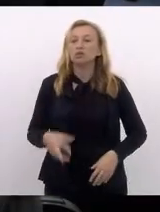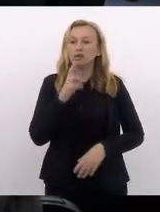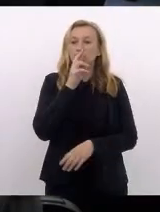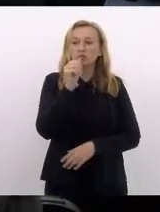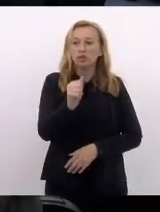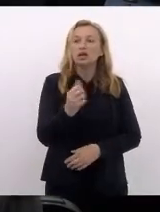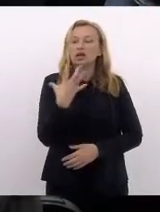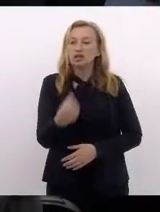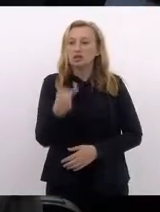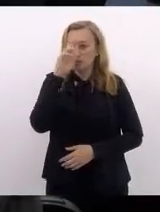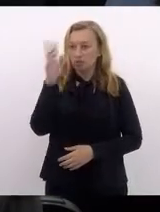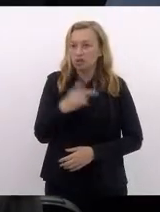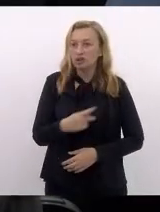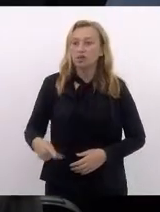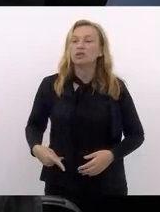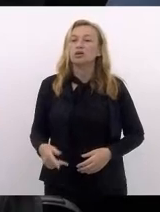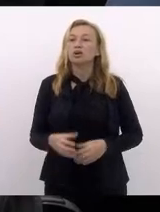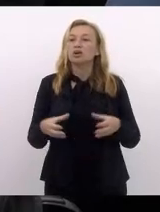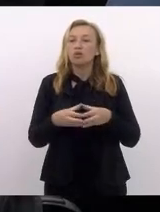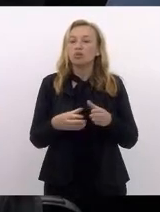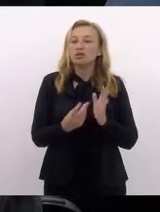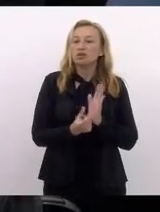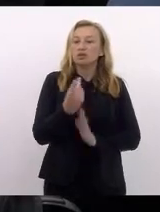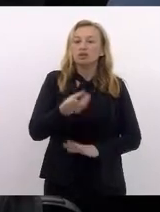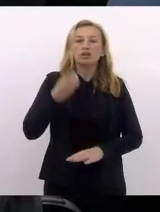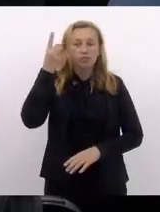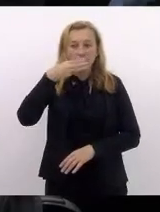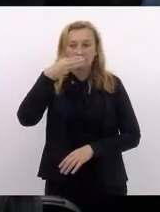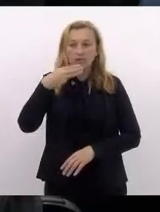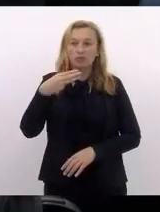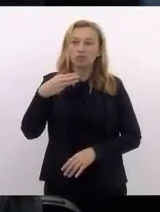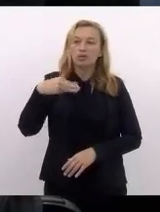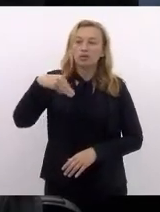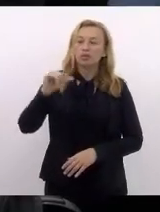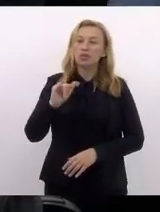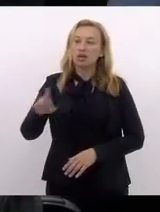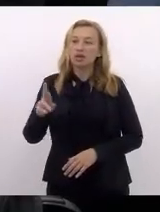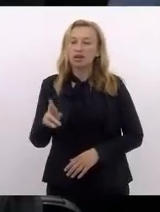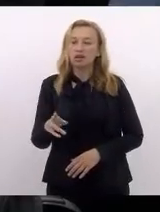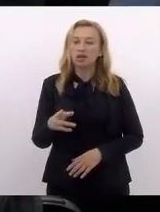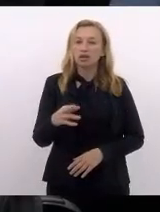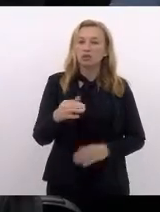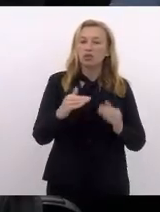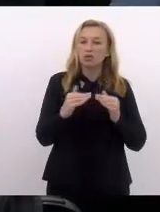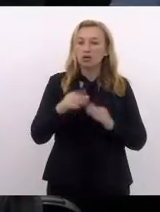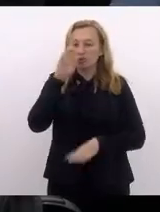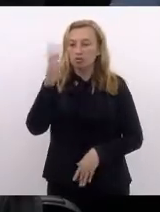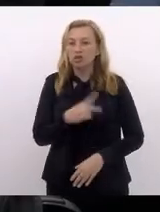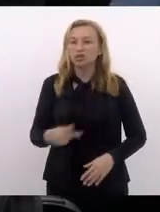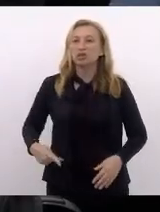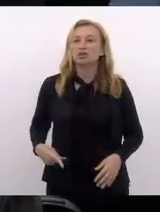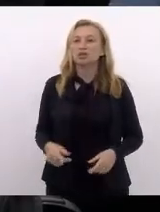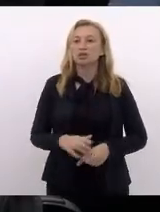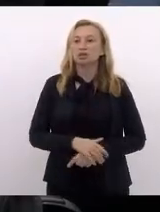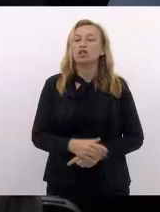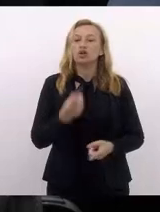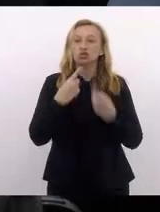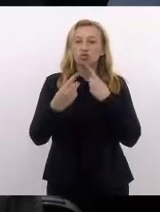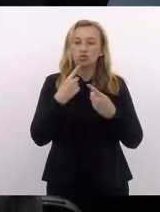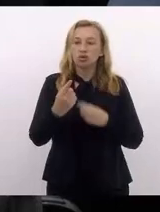Rodrigo Amorim favorável seu presente na cabeça de orçamento Deputado Marcus Miller favoráveis o presidente pareceres emitidos